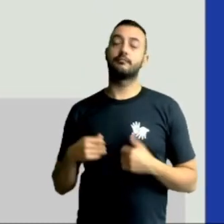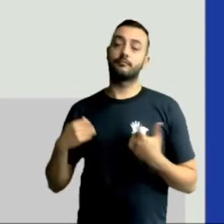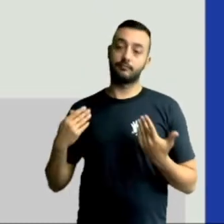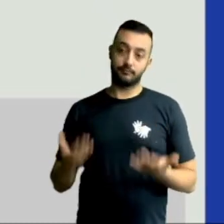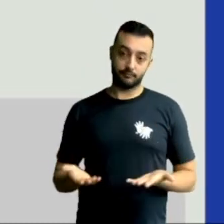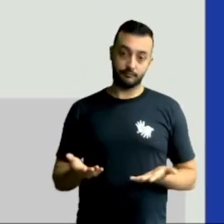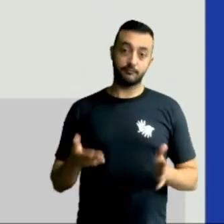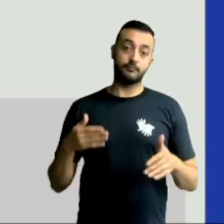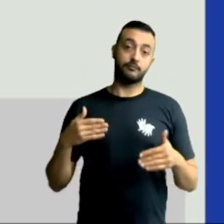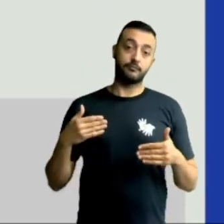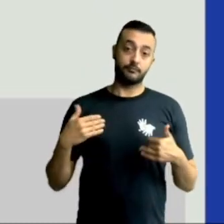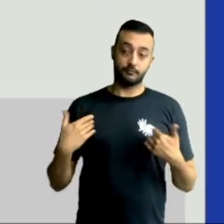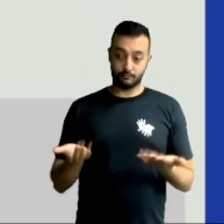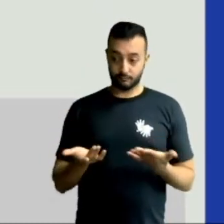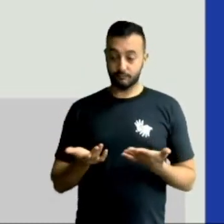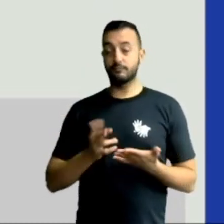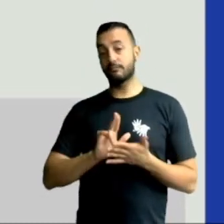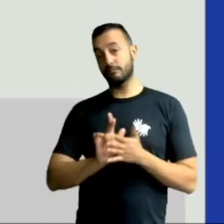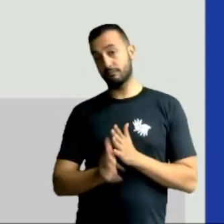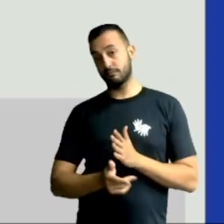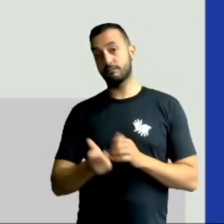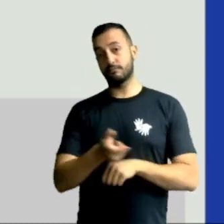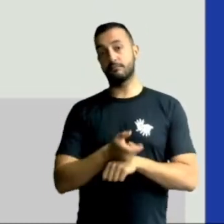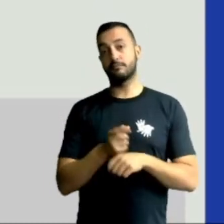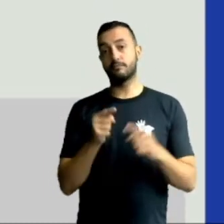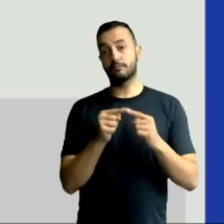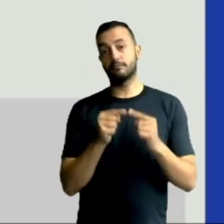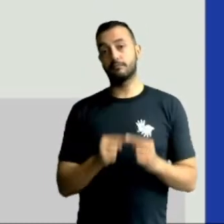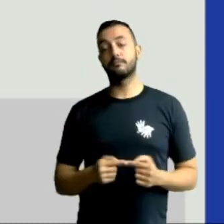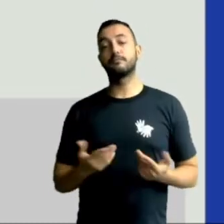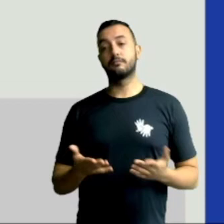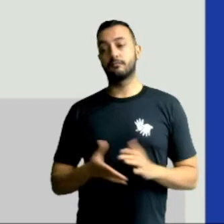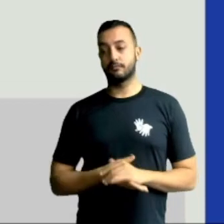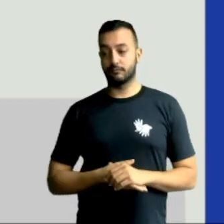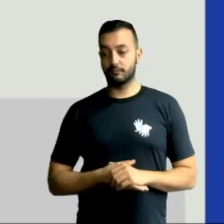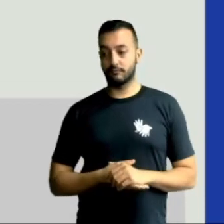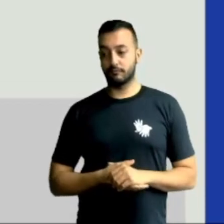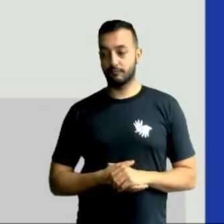Então, ó, qual dessas aí é adjetivo?